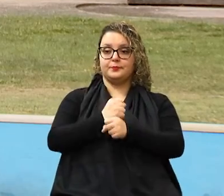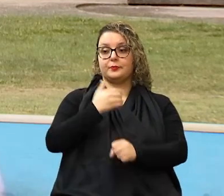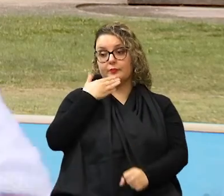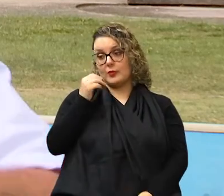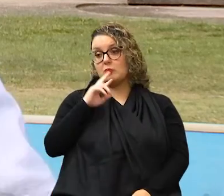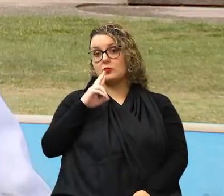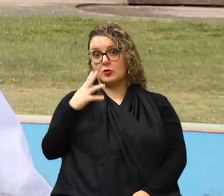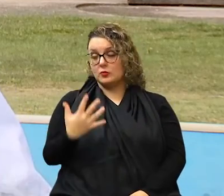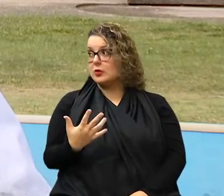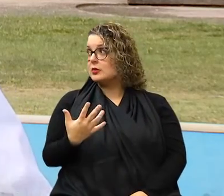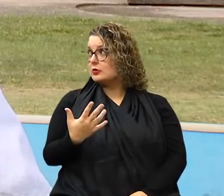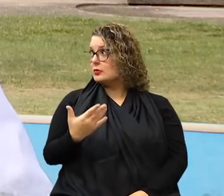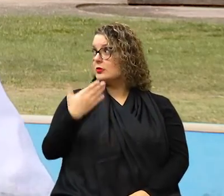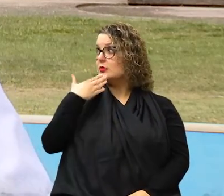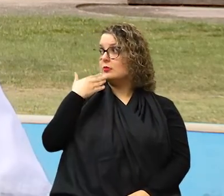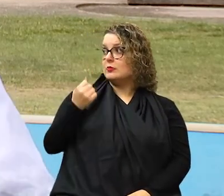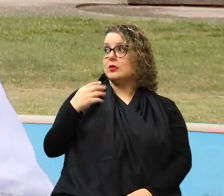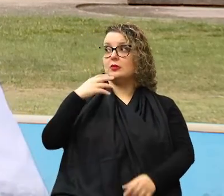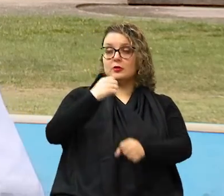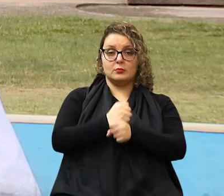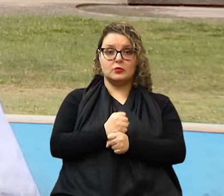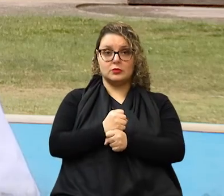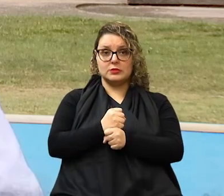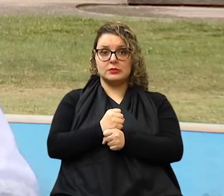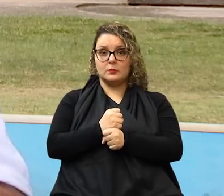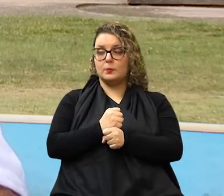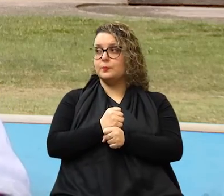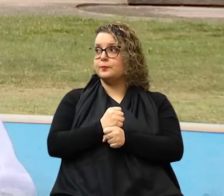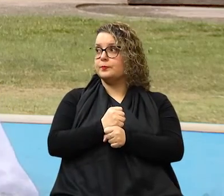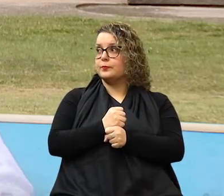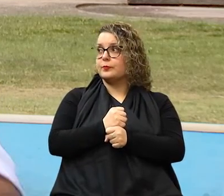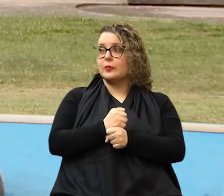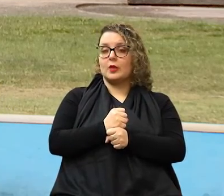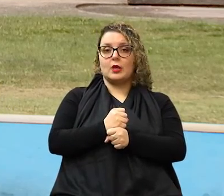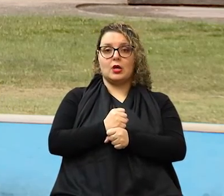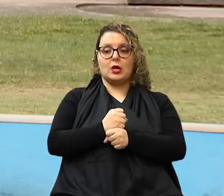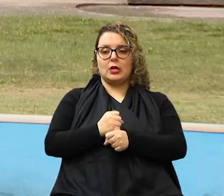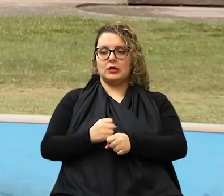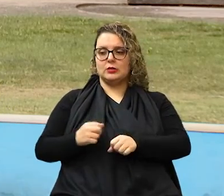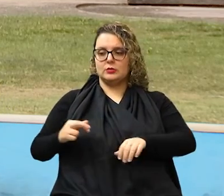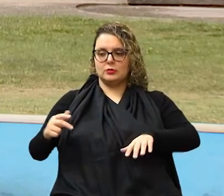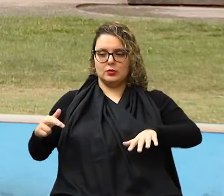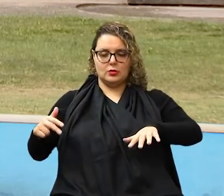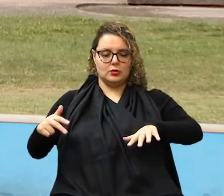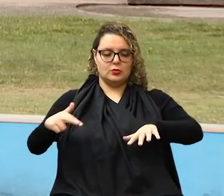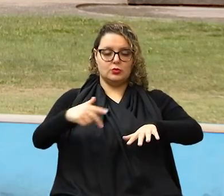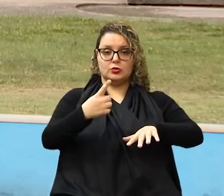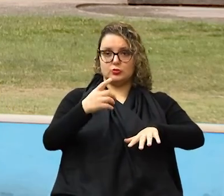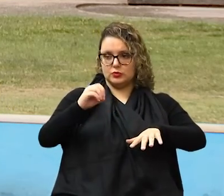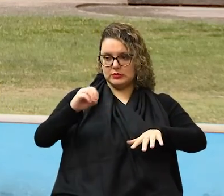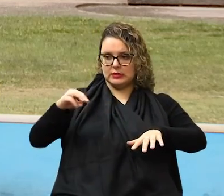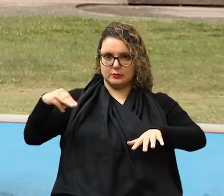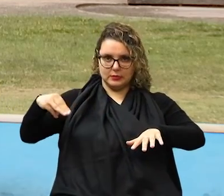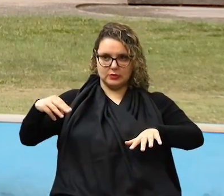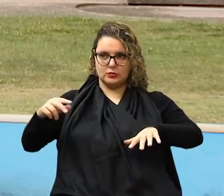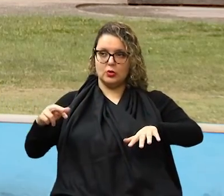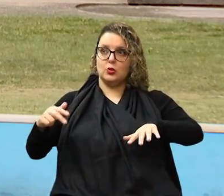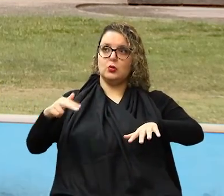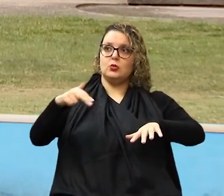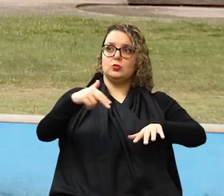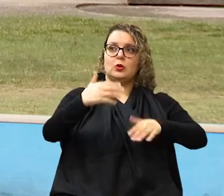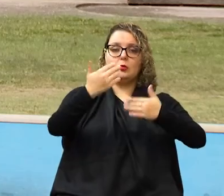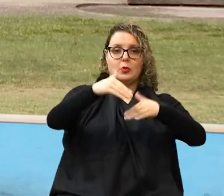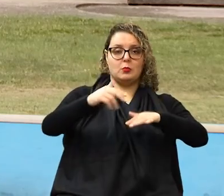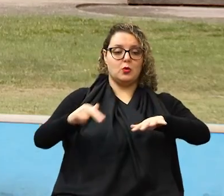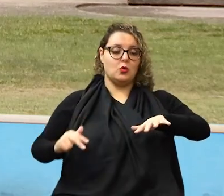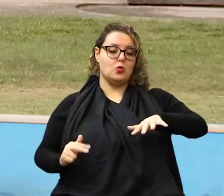pontuação. Quanto melhor o resultado, melhor a pontuação. Eles saem do salto dos 100 metros e vão